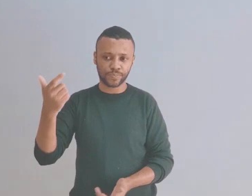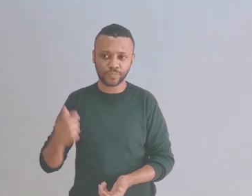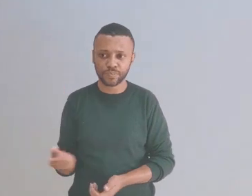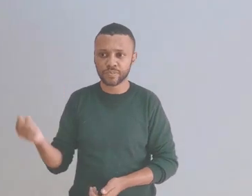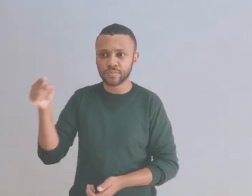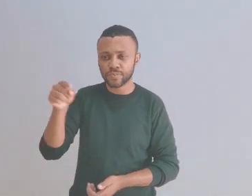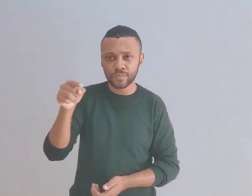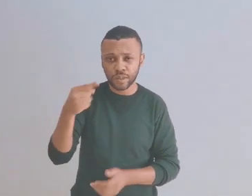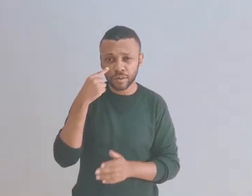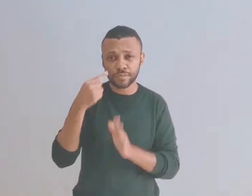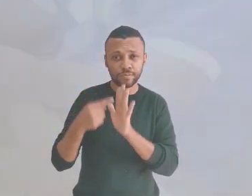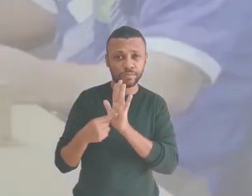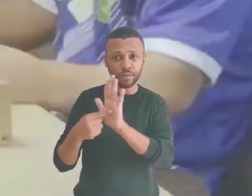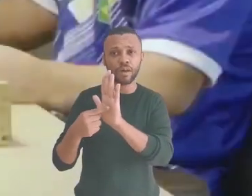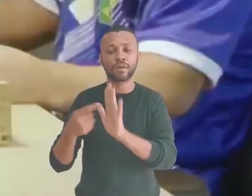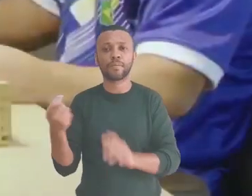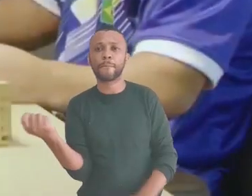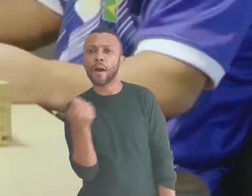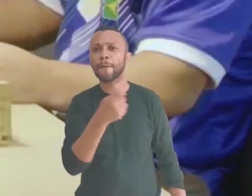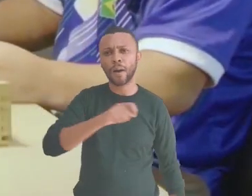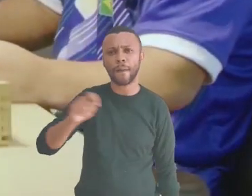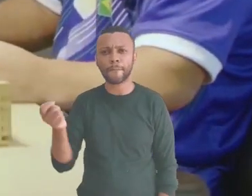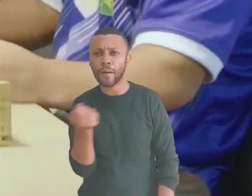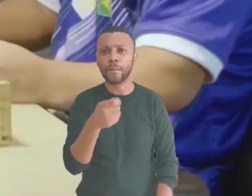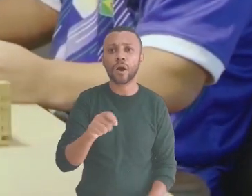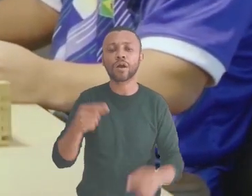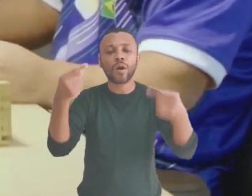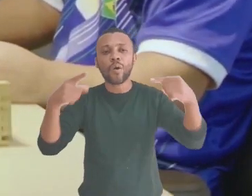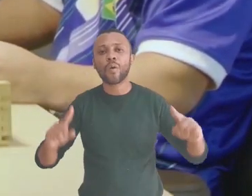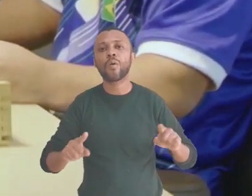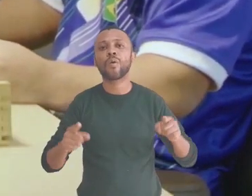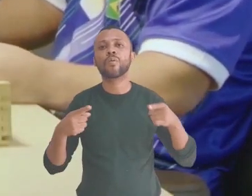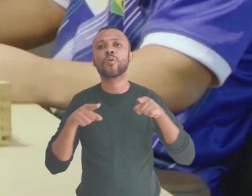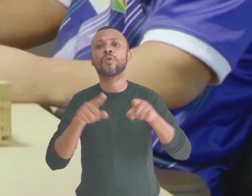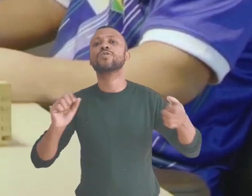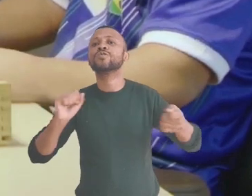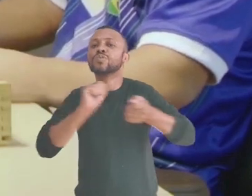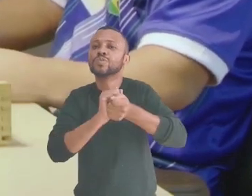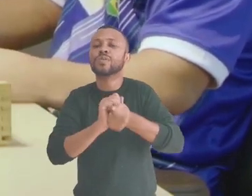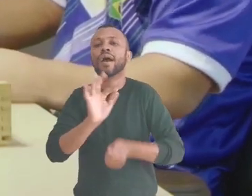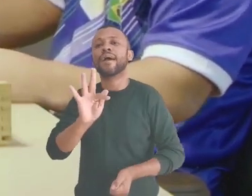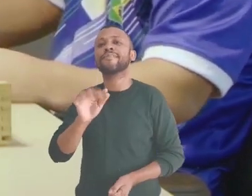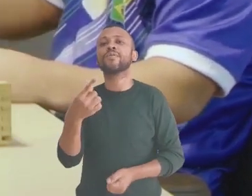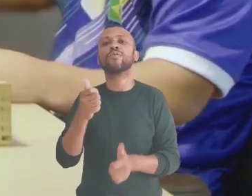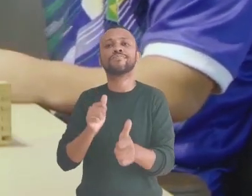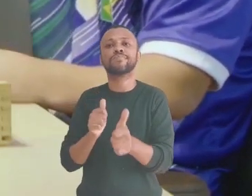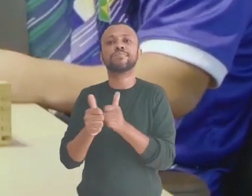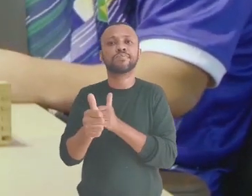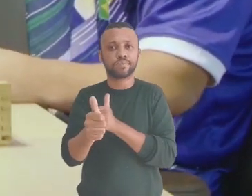raquete que concorre junto com a Fórmula 1 do Verstappen. Aqui, ó, a cor, inclusive, dessa daqui é bem do Verstappen, é bem da Red Bull.